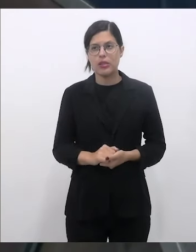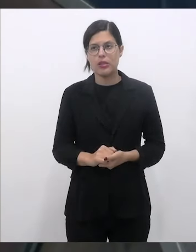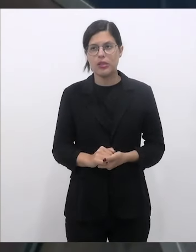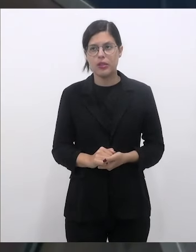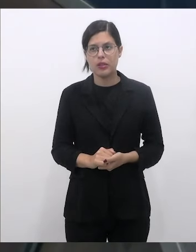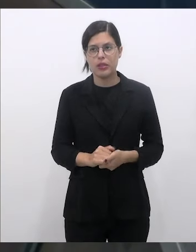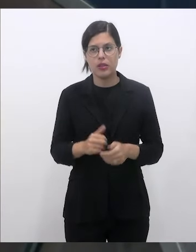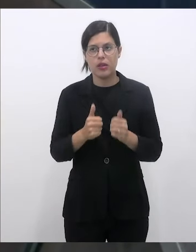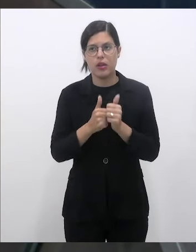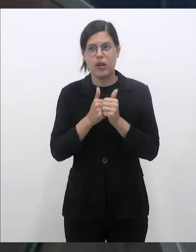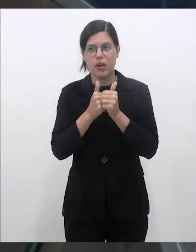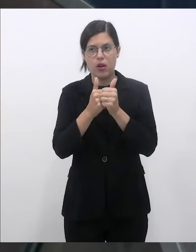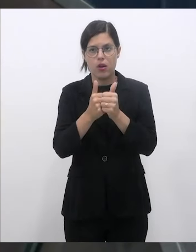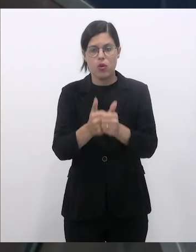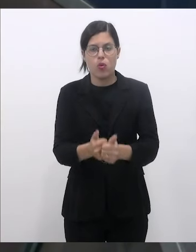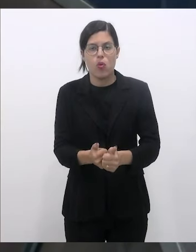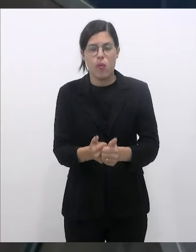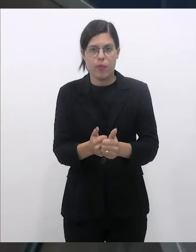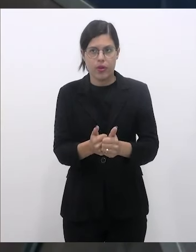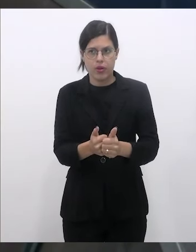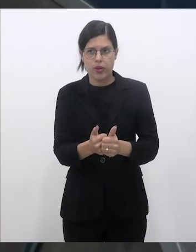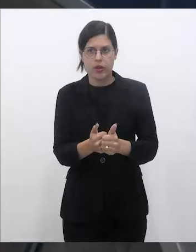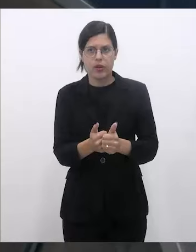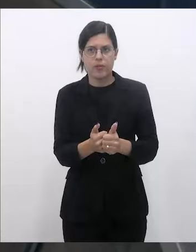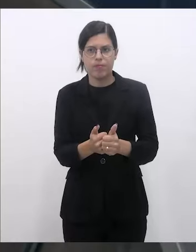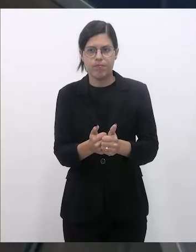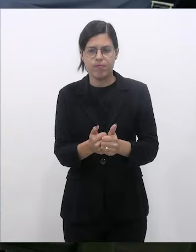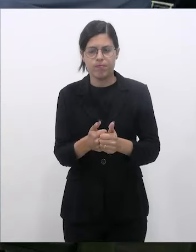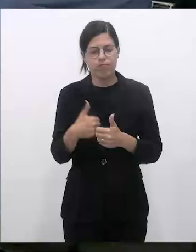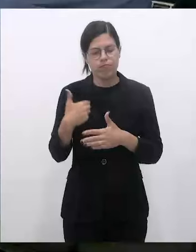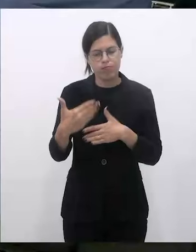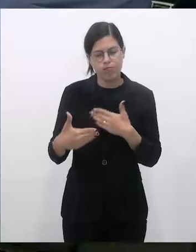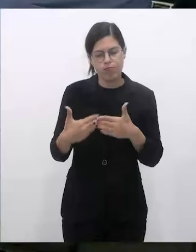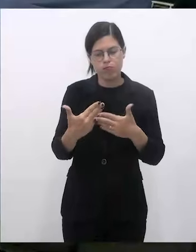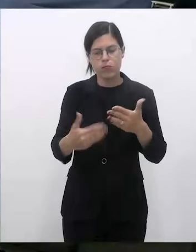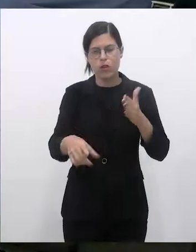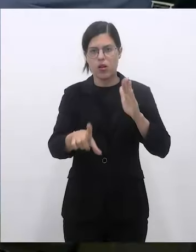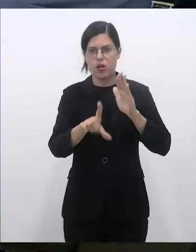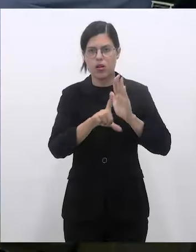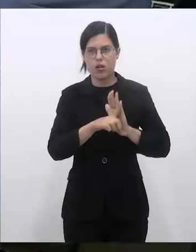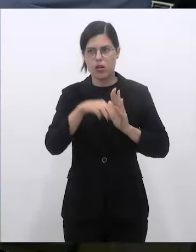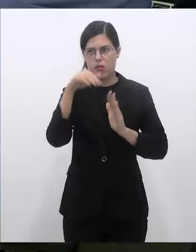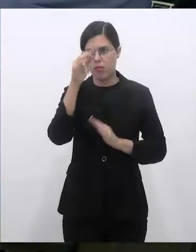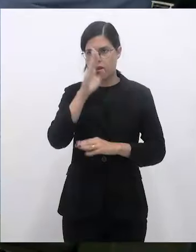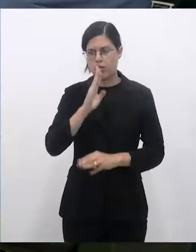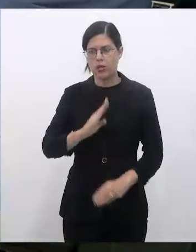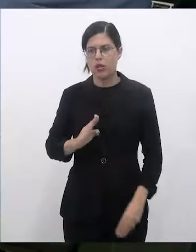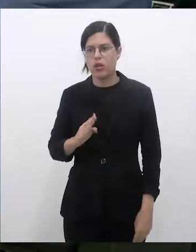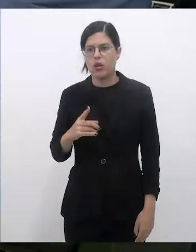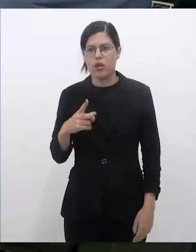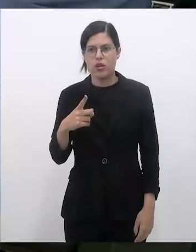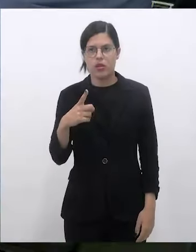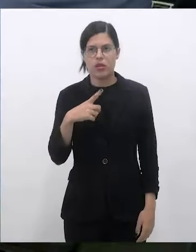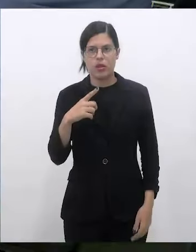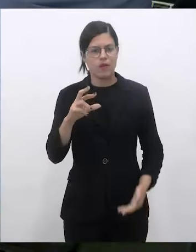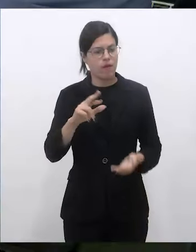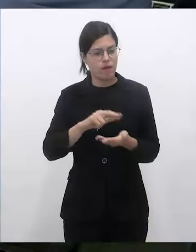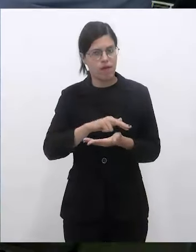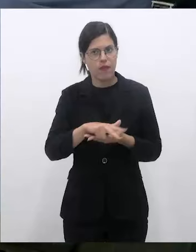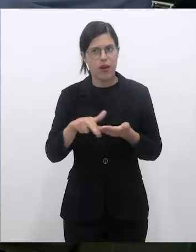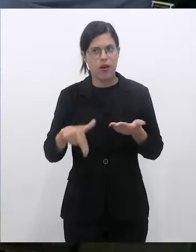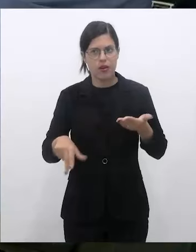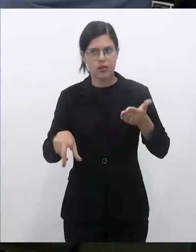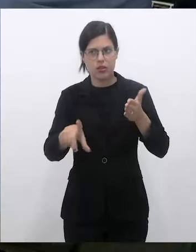consegue acompanhar toda essa dinâmica. E a legislação brasileira, você tem um universo